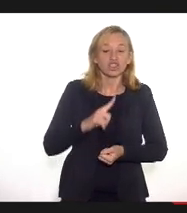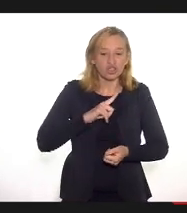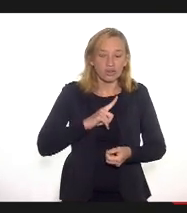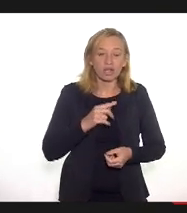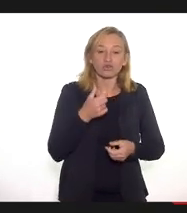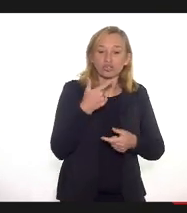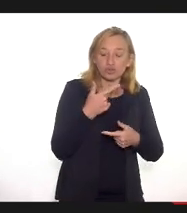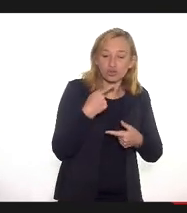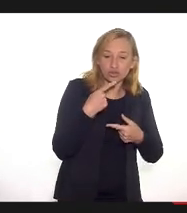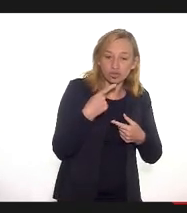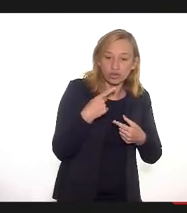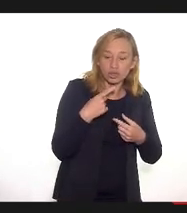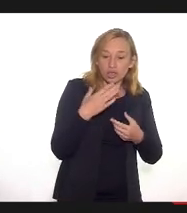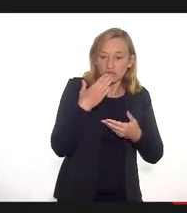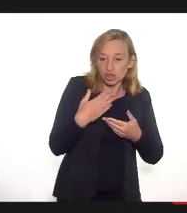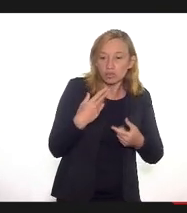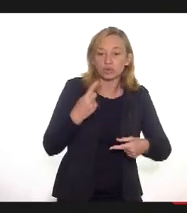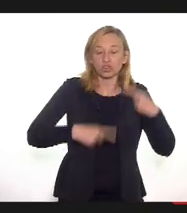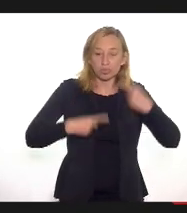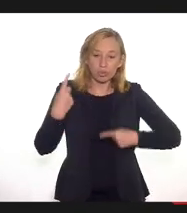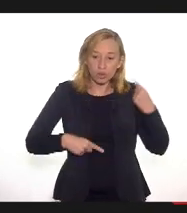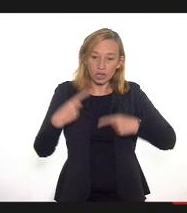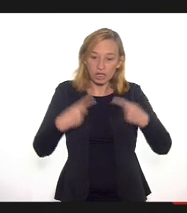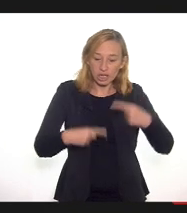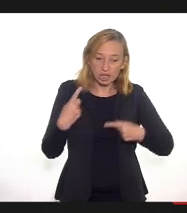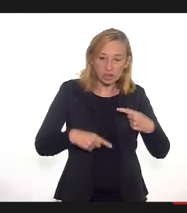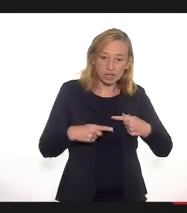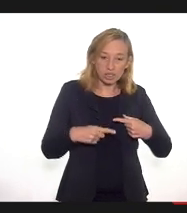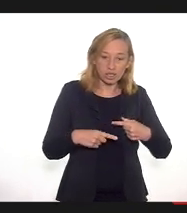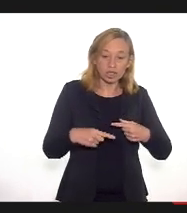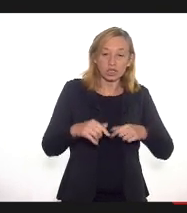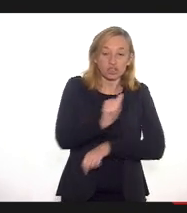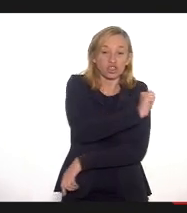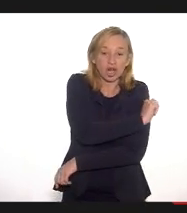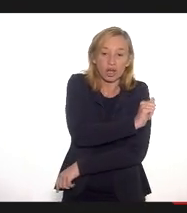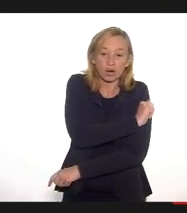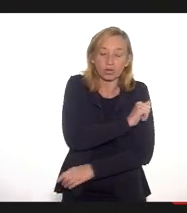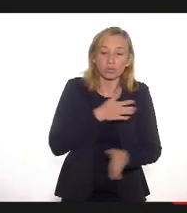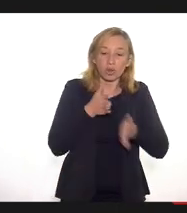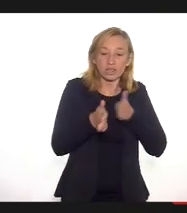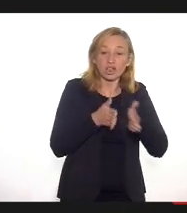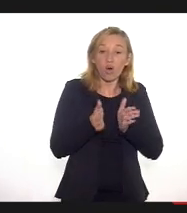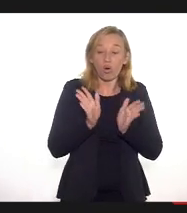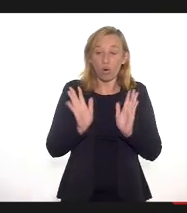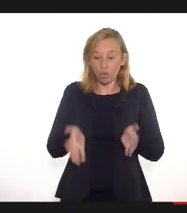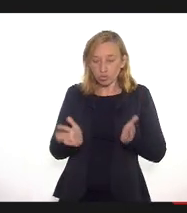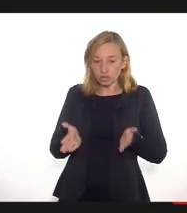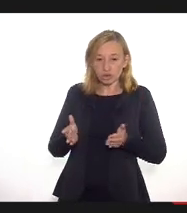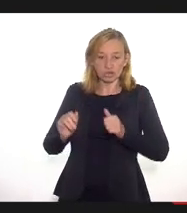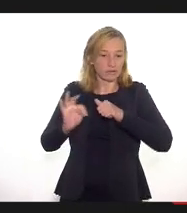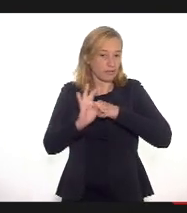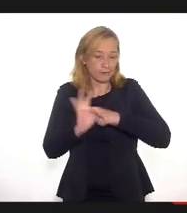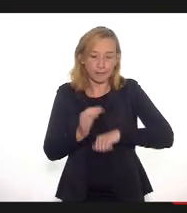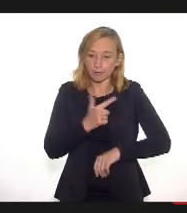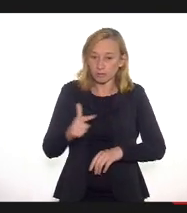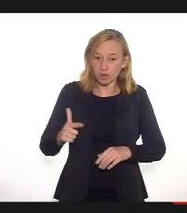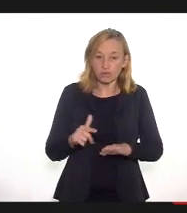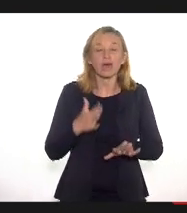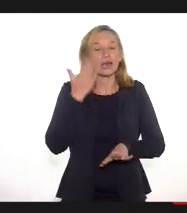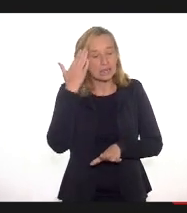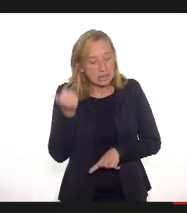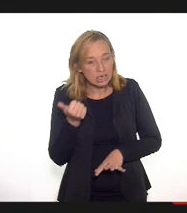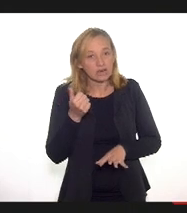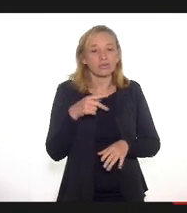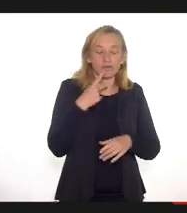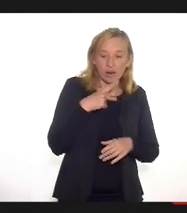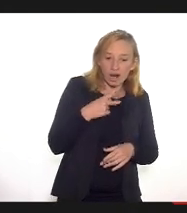de política de assistência estudantil para o acesso, a gente não teve isso hoje na FAETEC. Então, sei que foi colocada